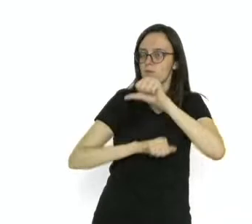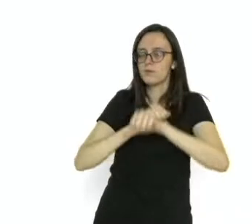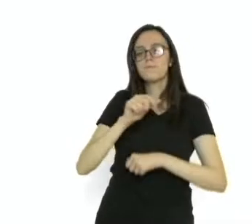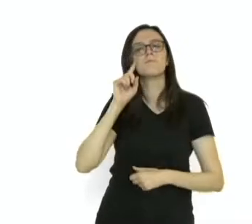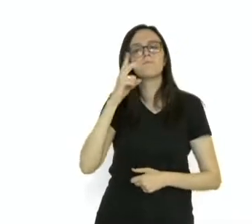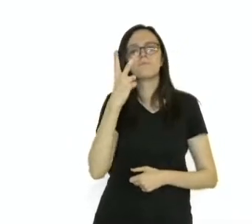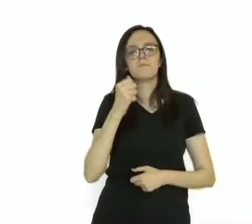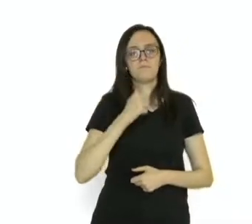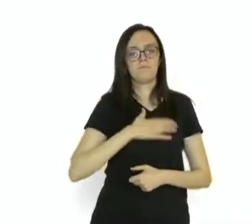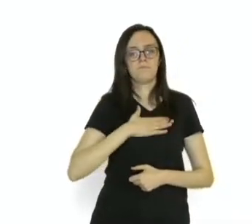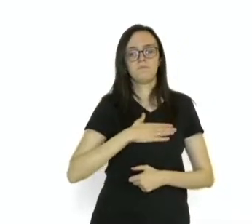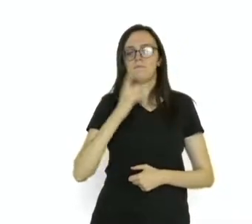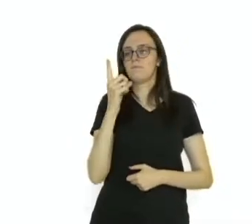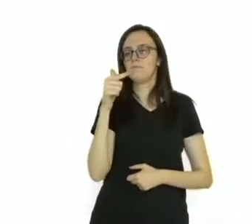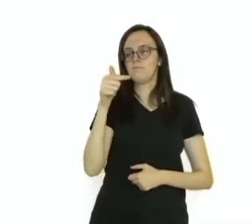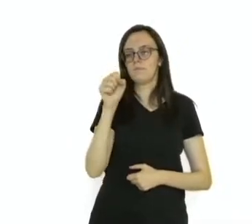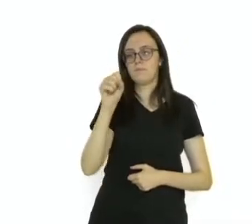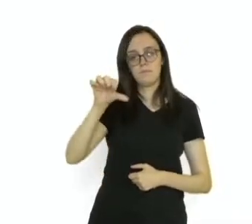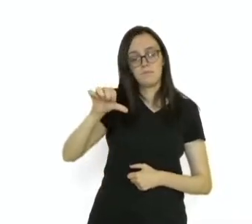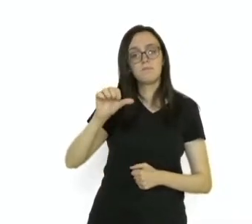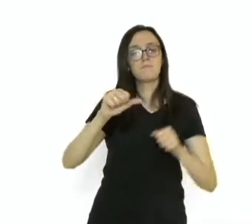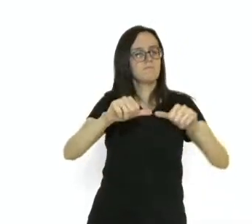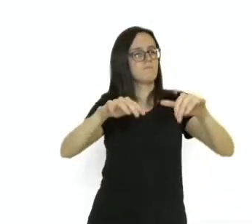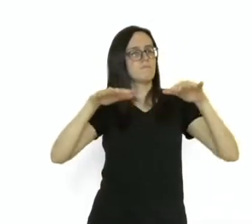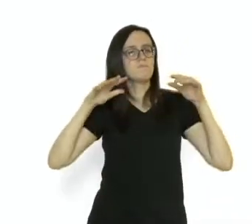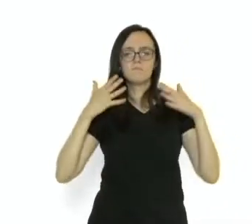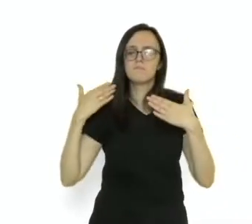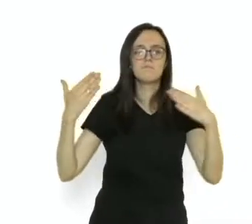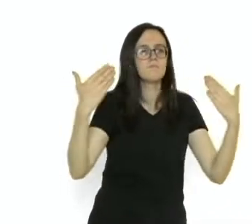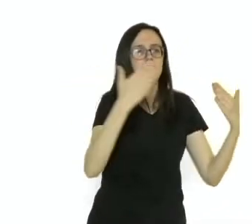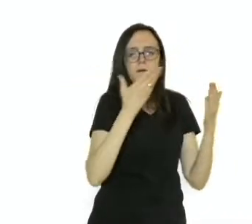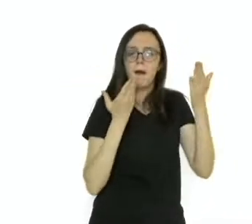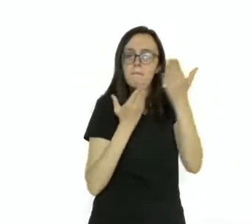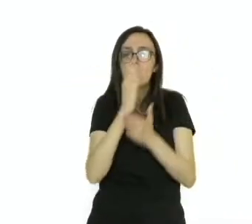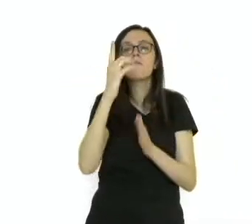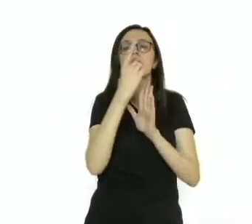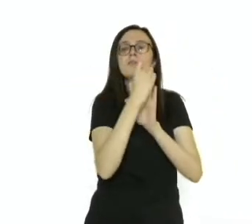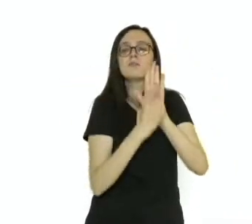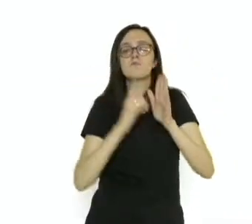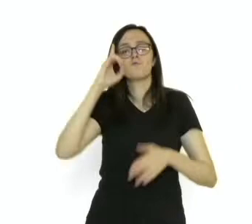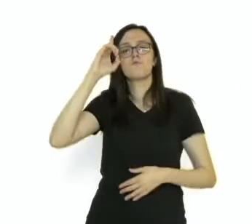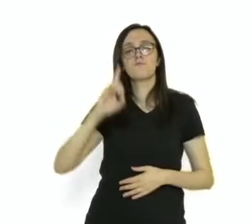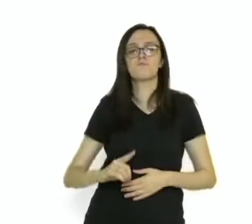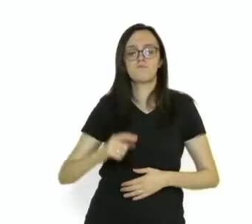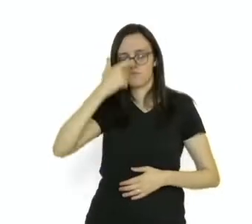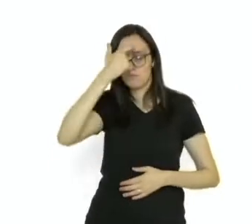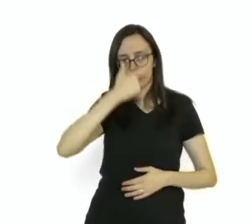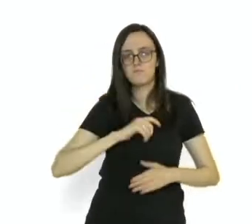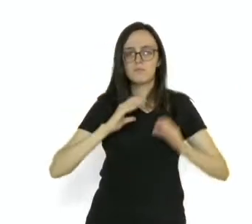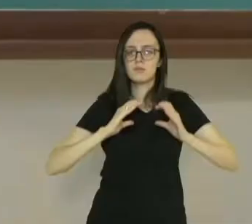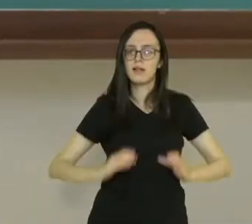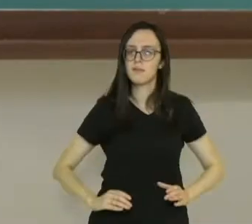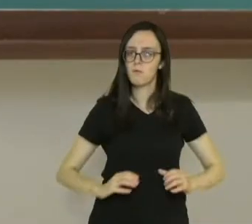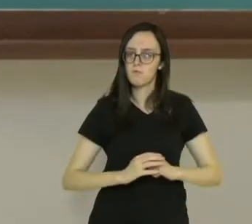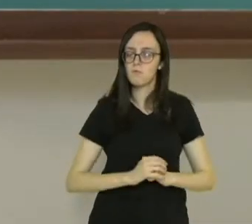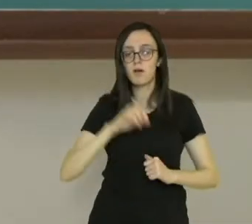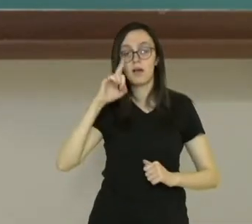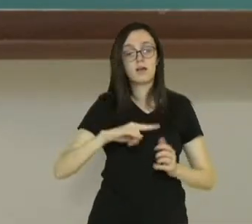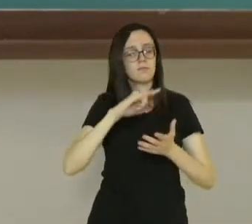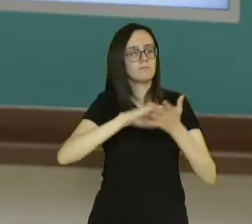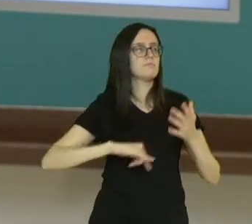de 1789, a Assembleia ela aprova a chamada Declaração dos Direitos do Homem e do Cidadão. É um